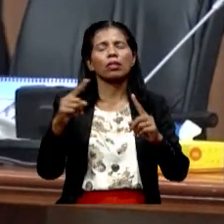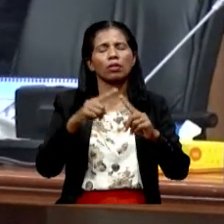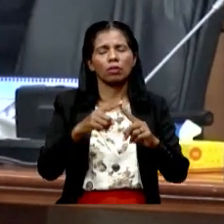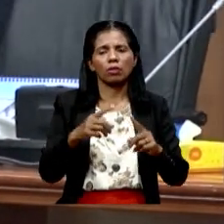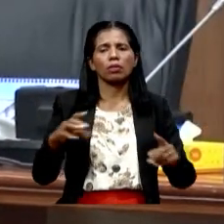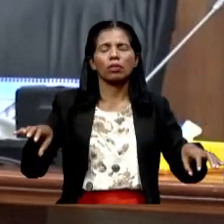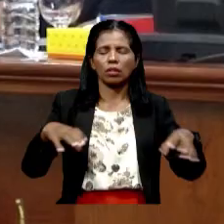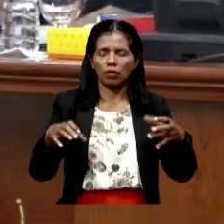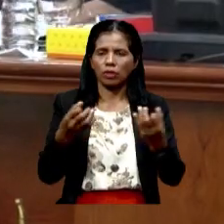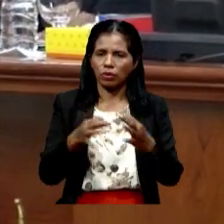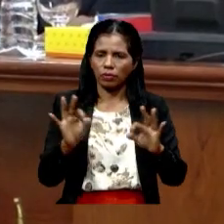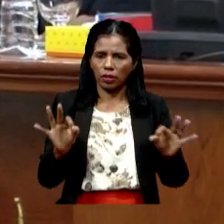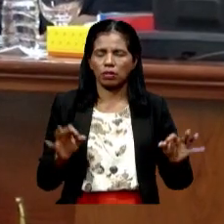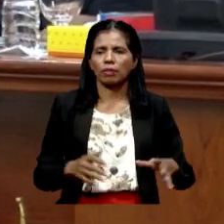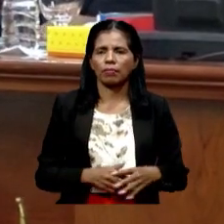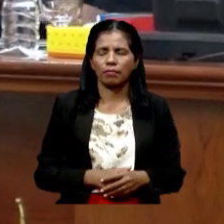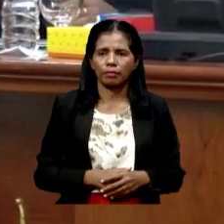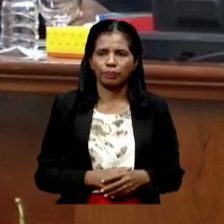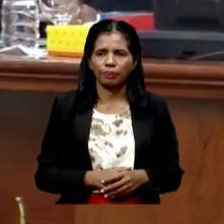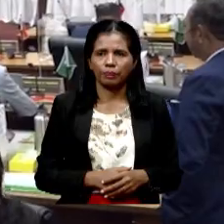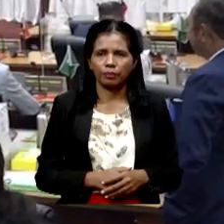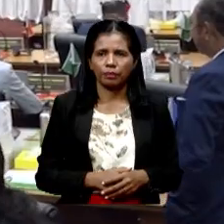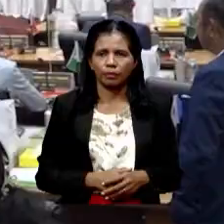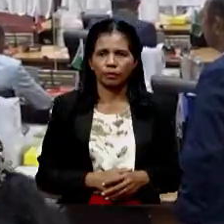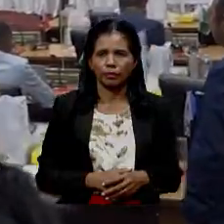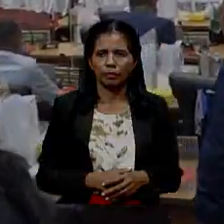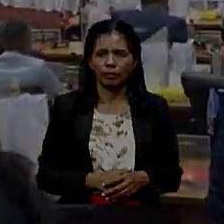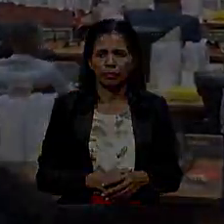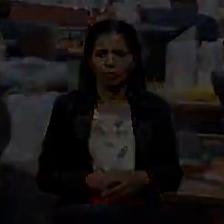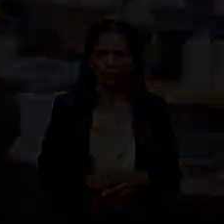legislatura da Lima Remata. Gasparinha de Souza, Dilma Suzetti, Ziemen.